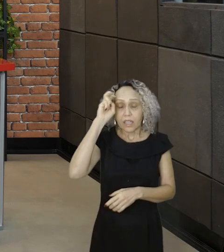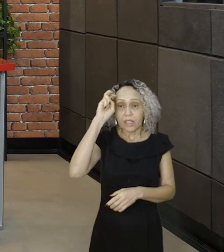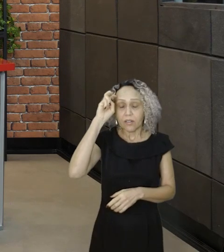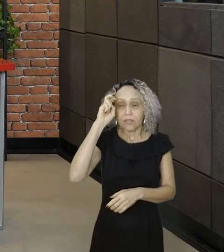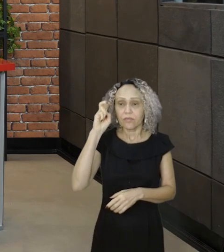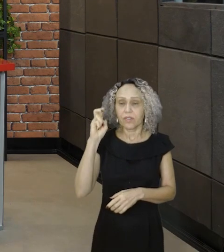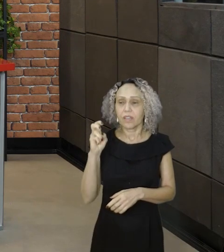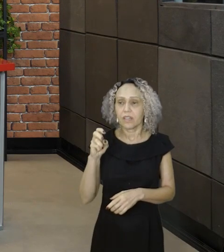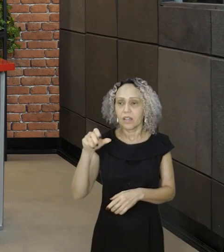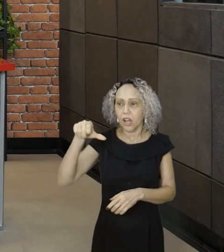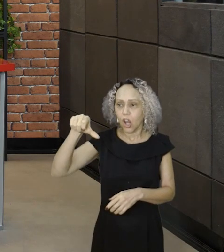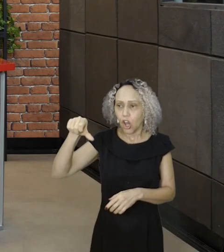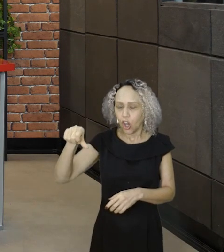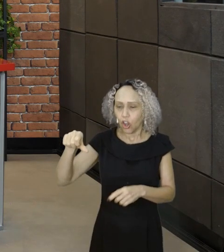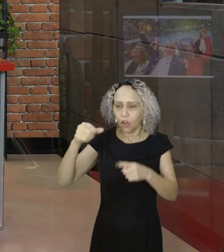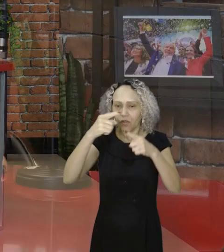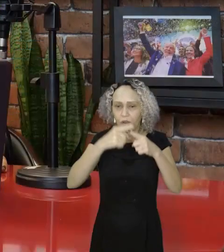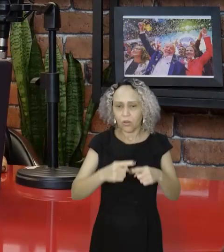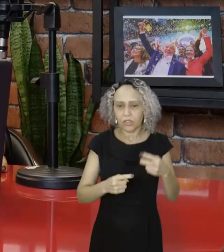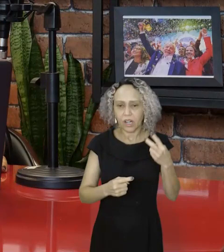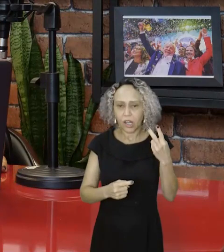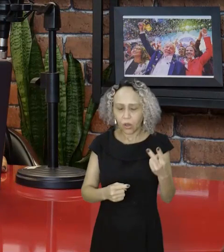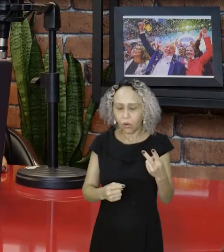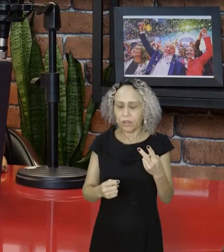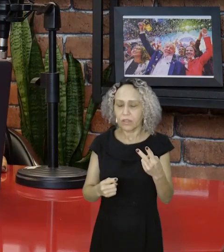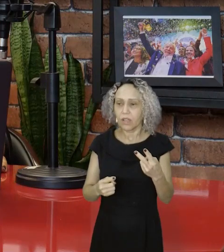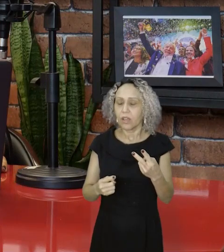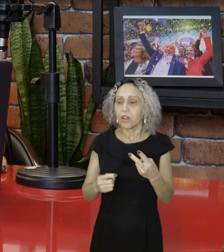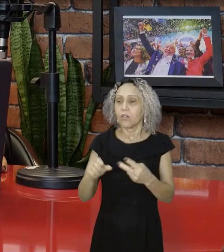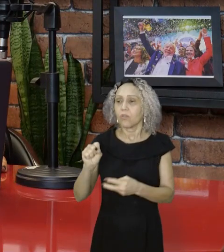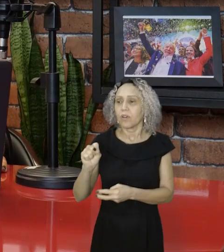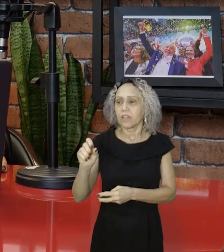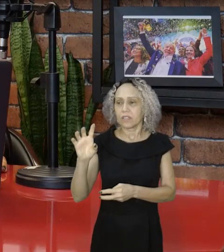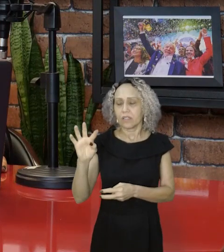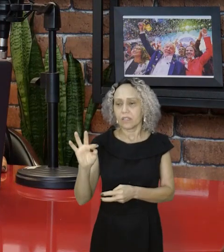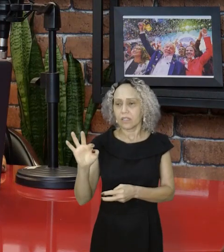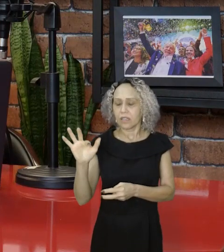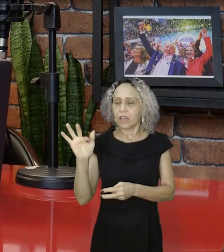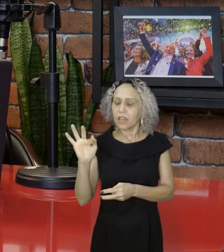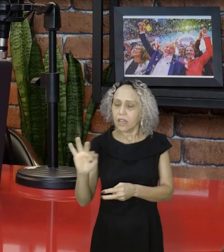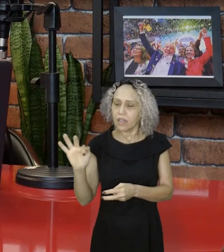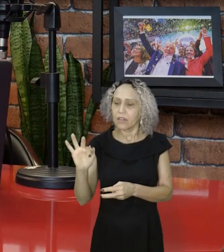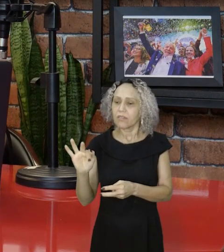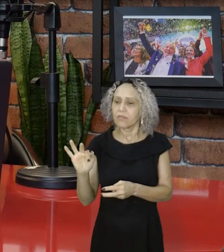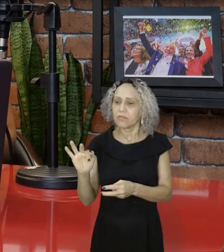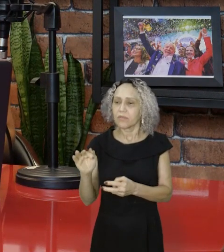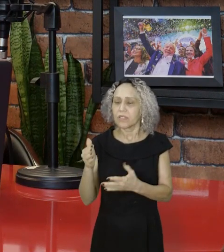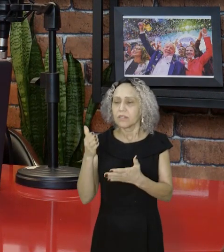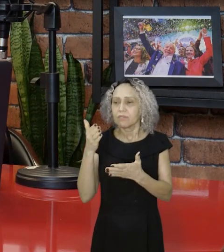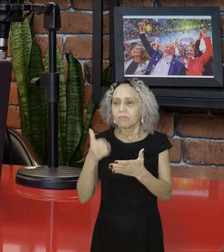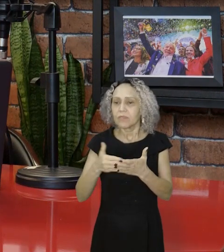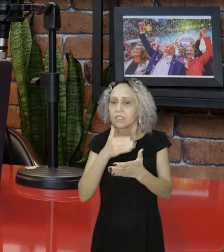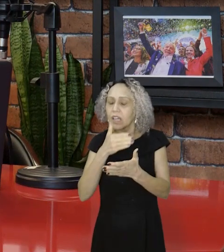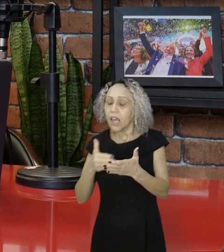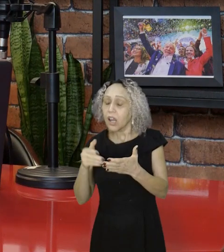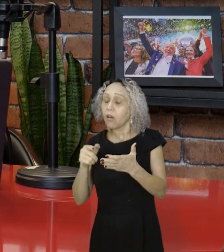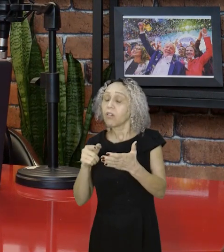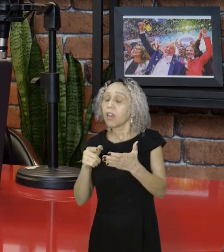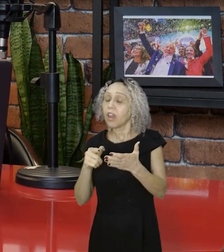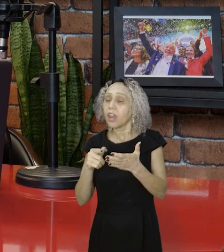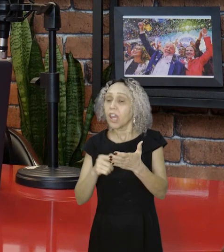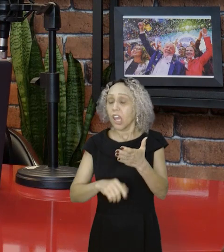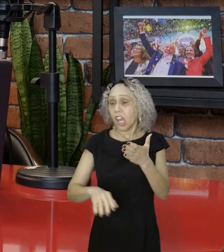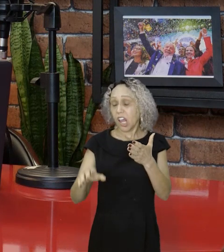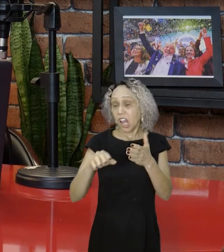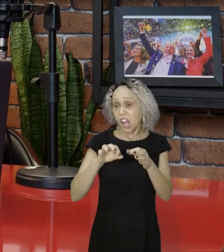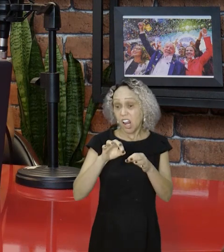Nesta quinta-feira, por 9 votos a 2, o Supremo Tribunal Federal considerou inválida a tese do marco temporal que dizia